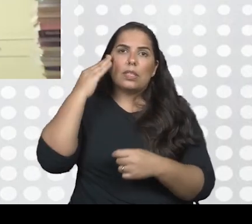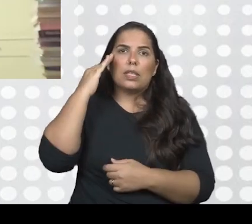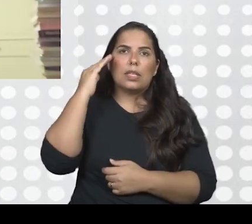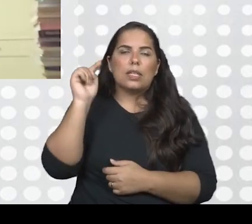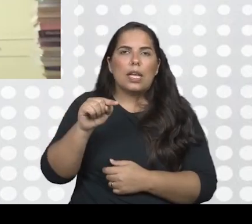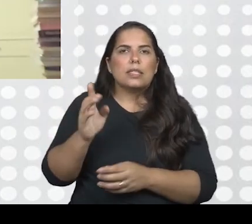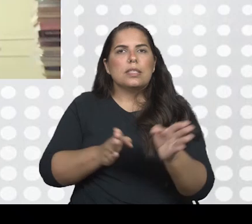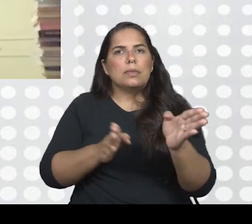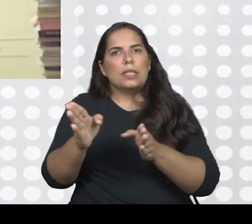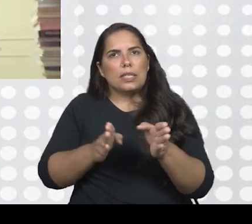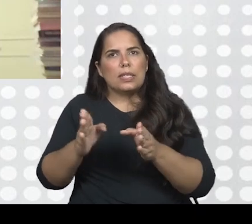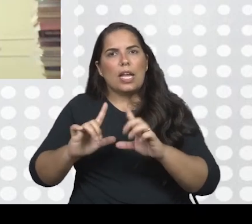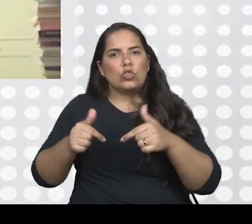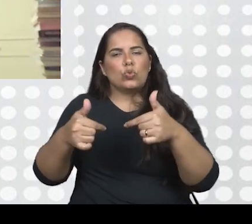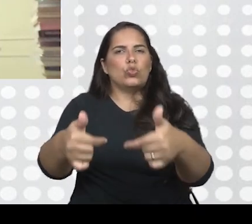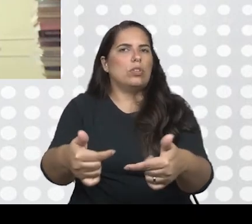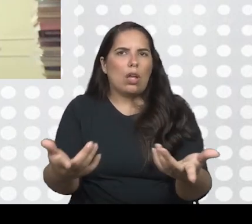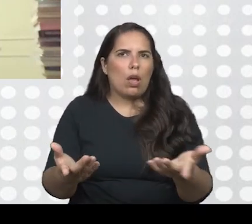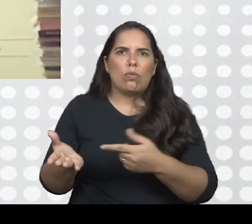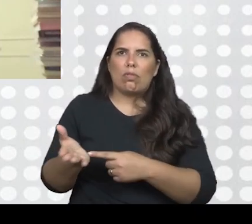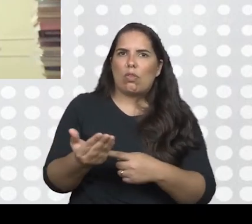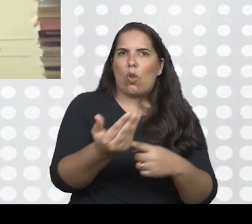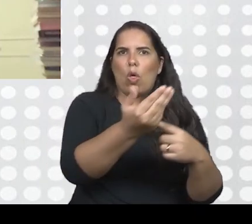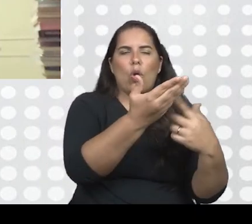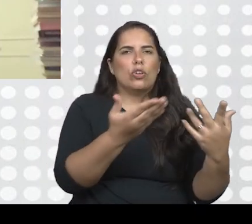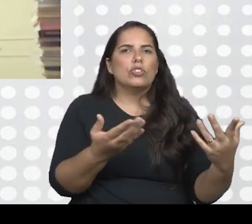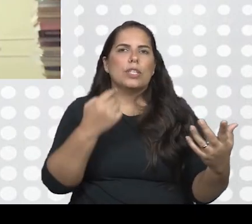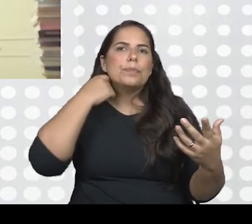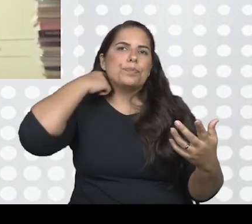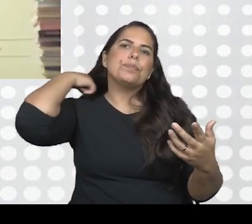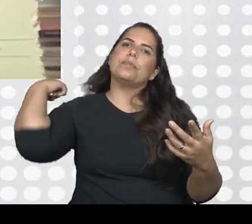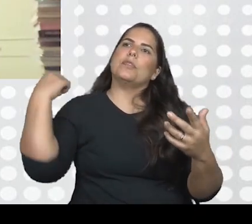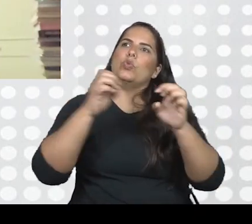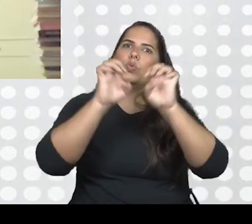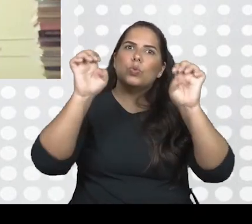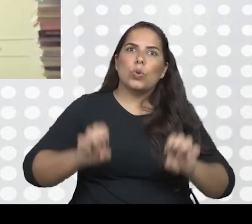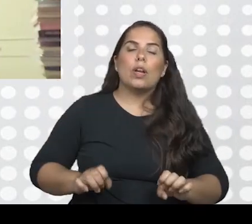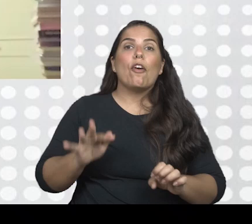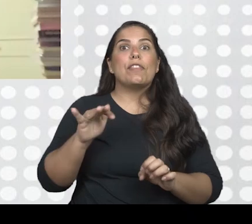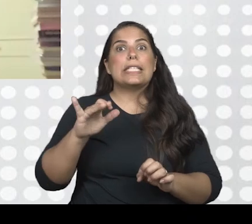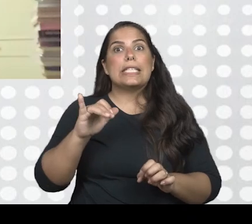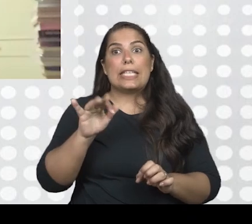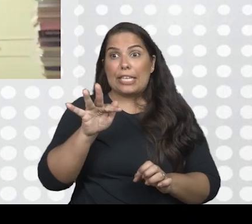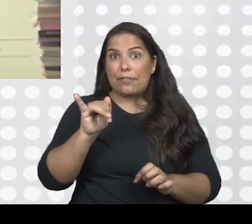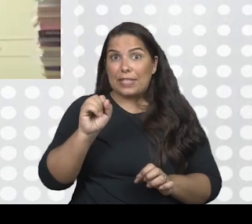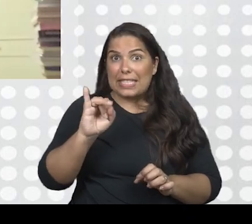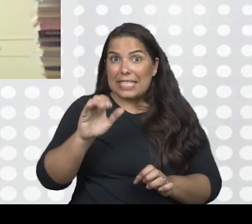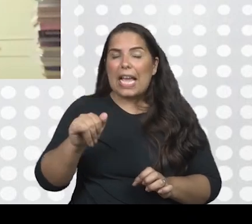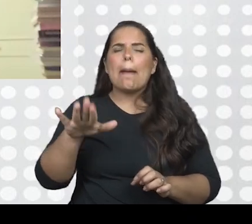em consideração a acessibilidade atitudinal, tecnológica, arquitetônica, física, que é a